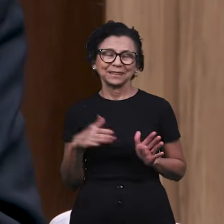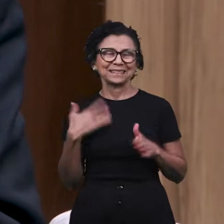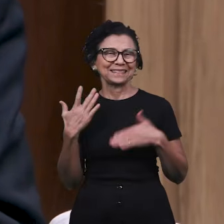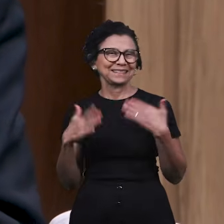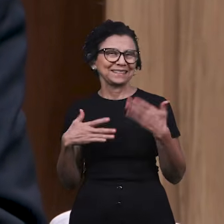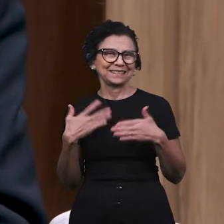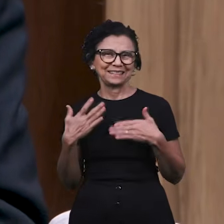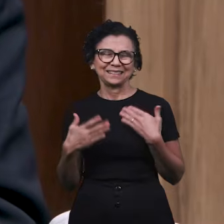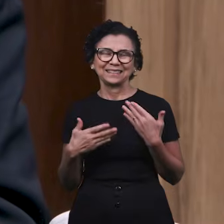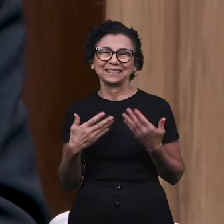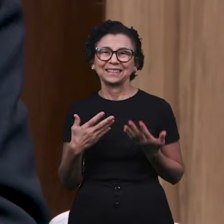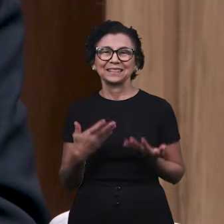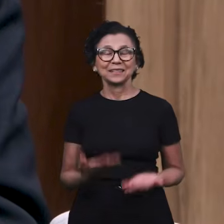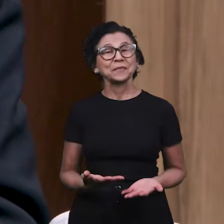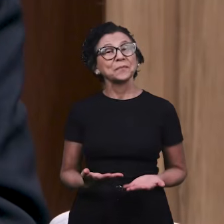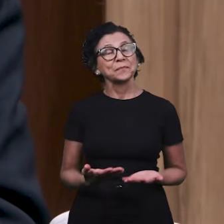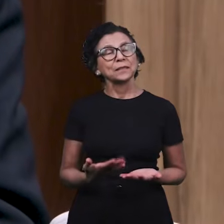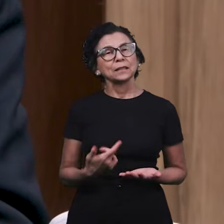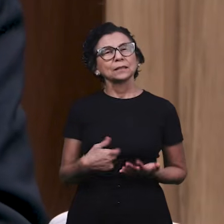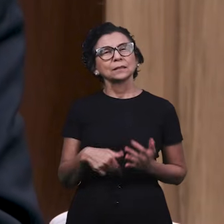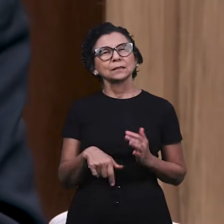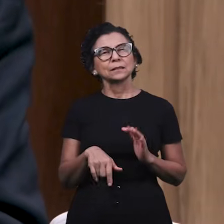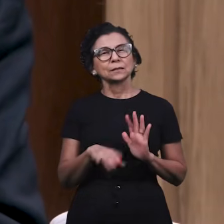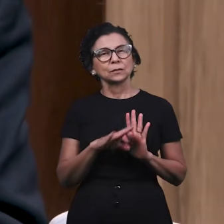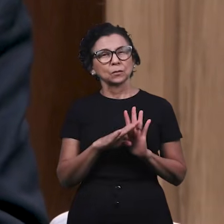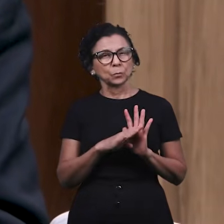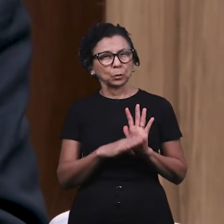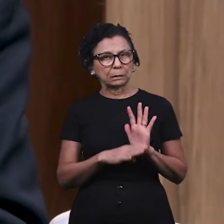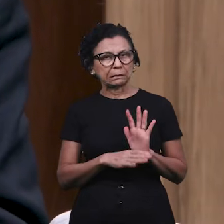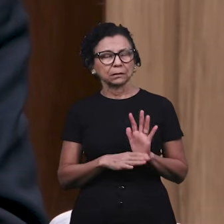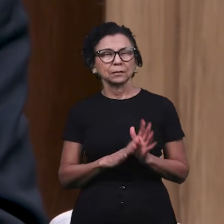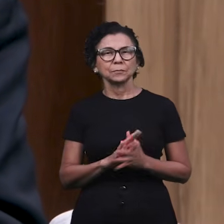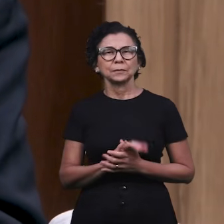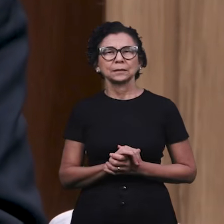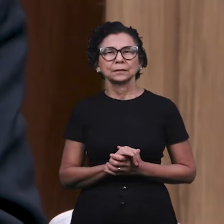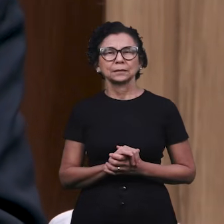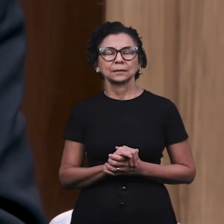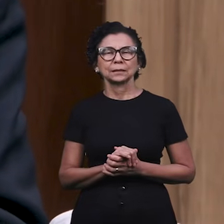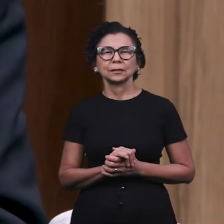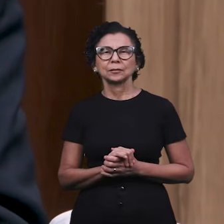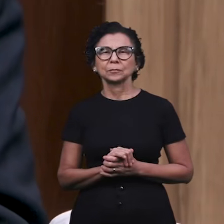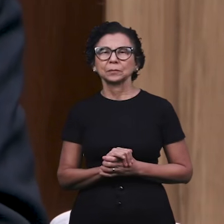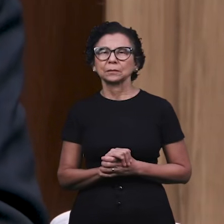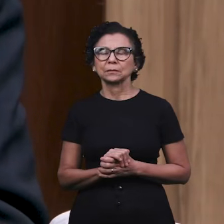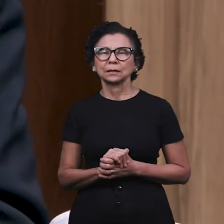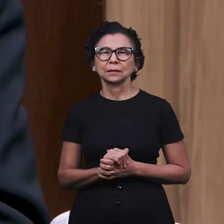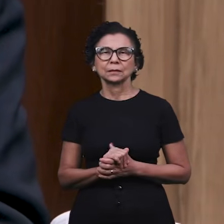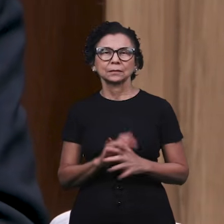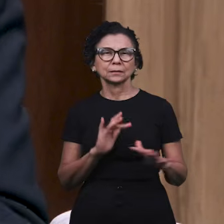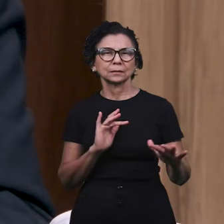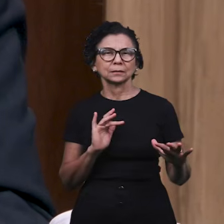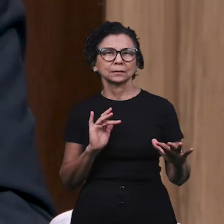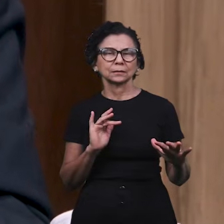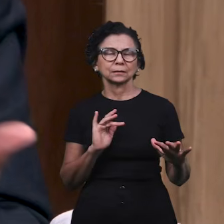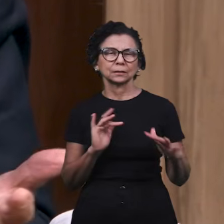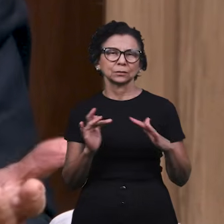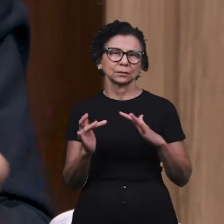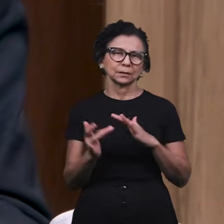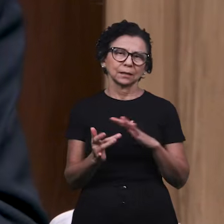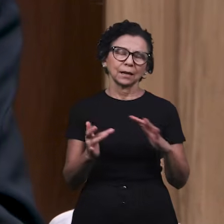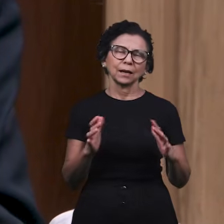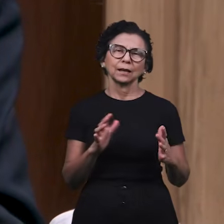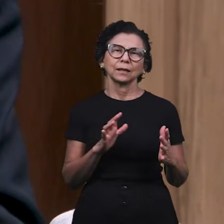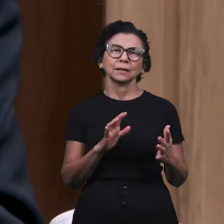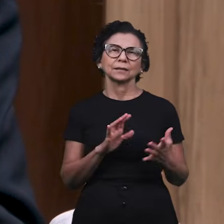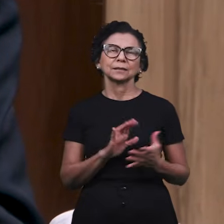Queremos dizer que nós temos a nossa programação sempre nas nossas redes de comunicação, e você pode ter